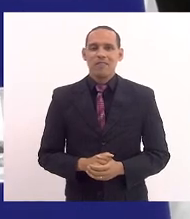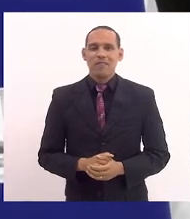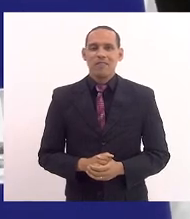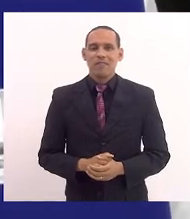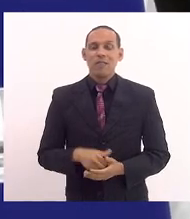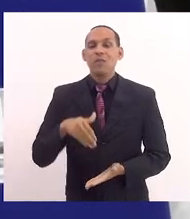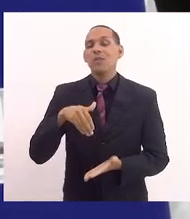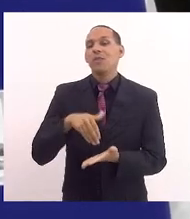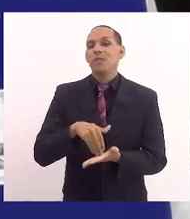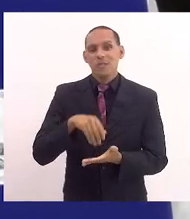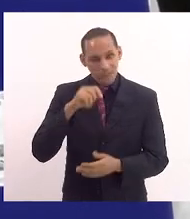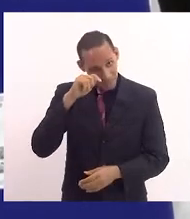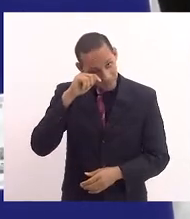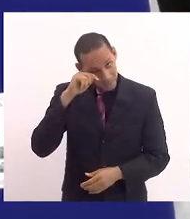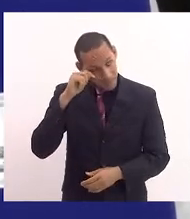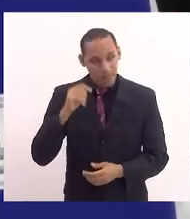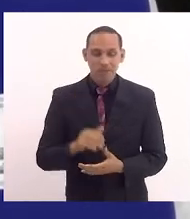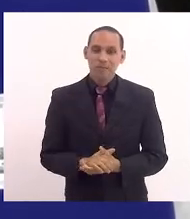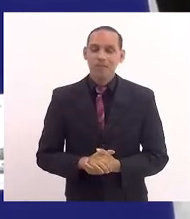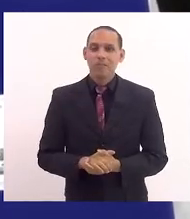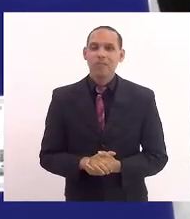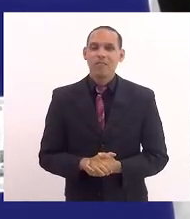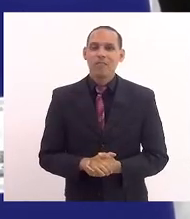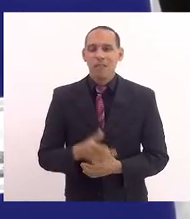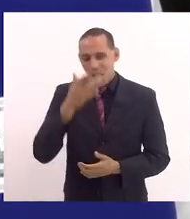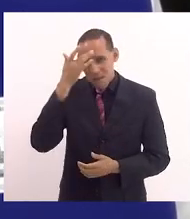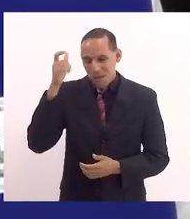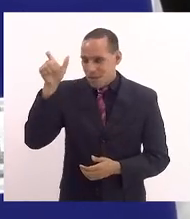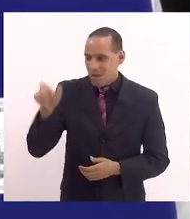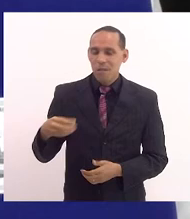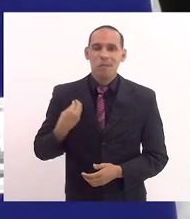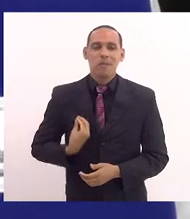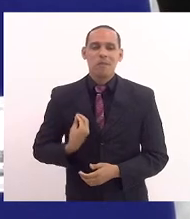E por último aqui, queria falar dessa pessoa que está aqui hoje,